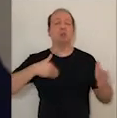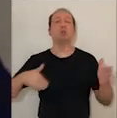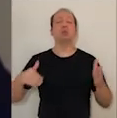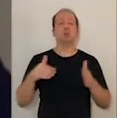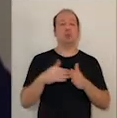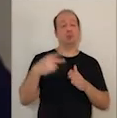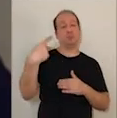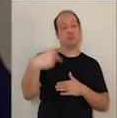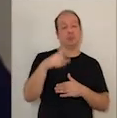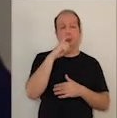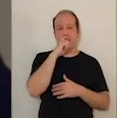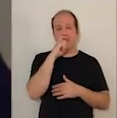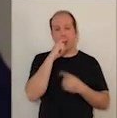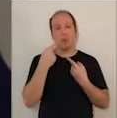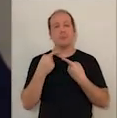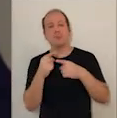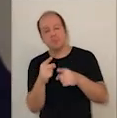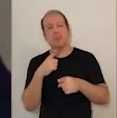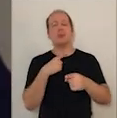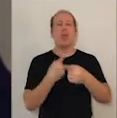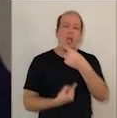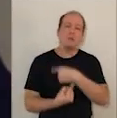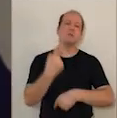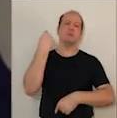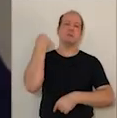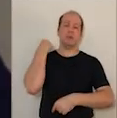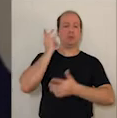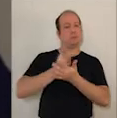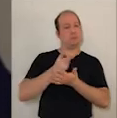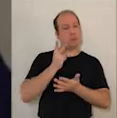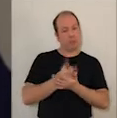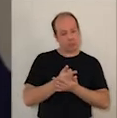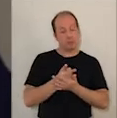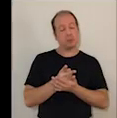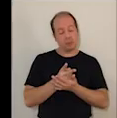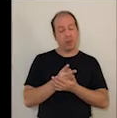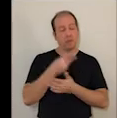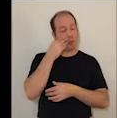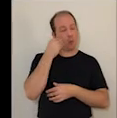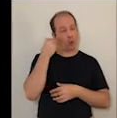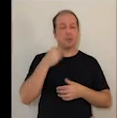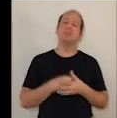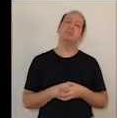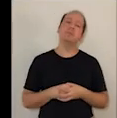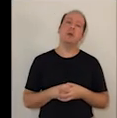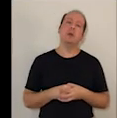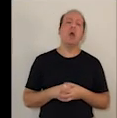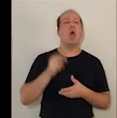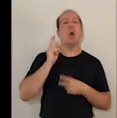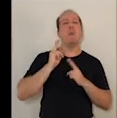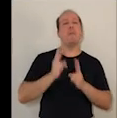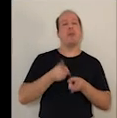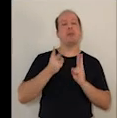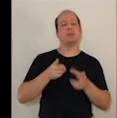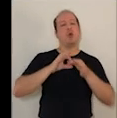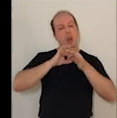do acusador, os ótimos antecedentes do mencionado Volpone, seja o mesmo posto em